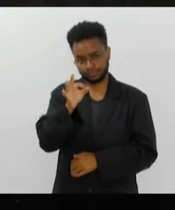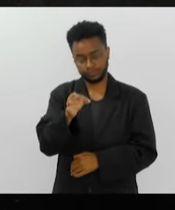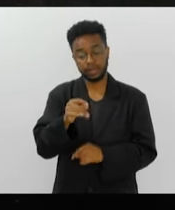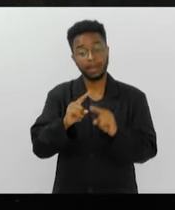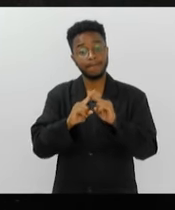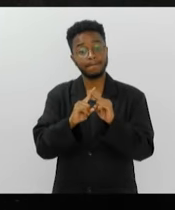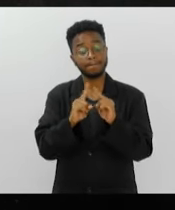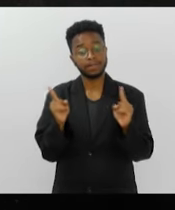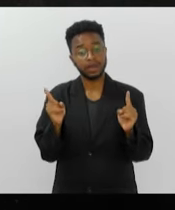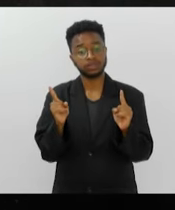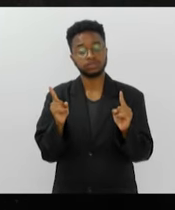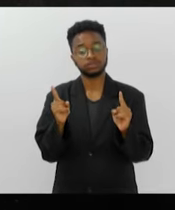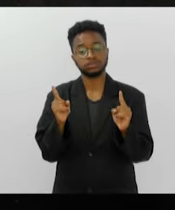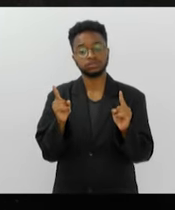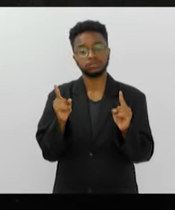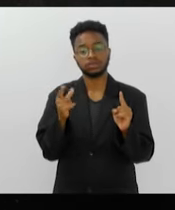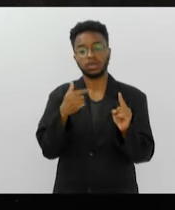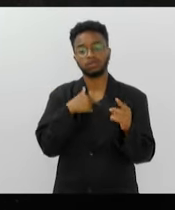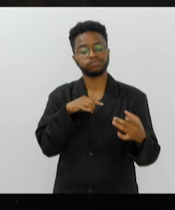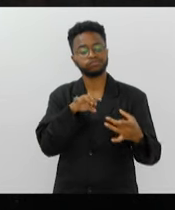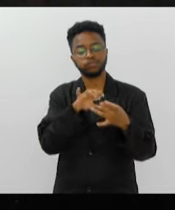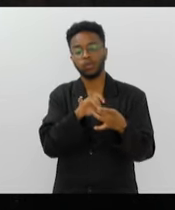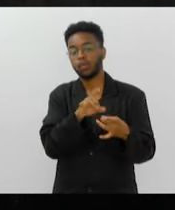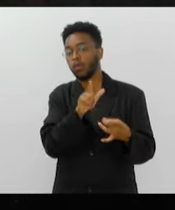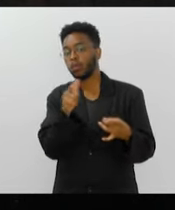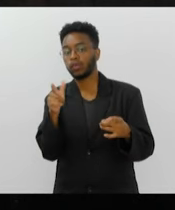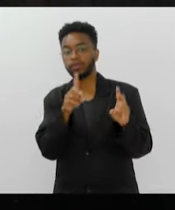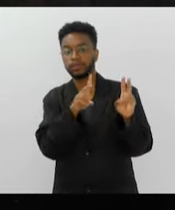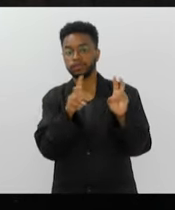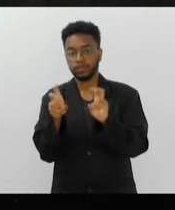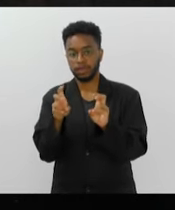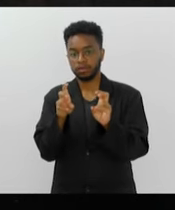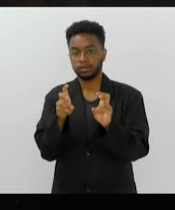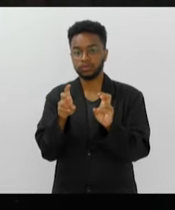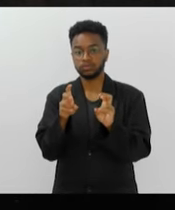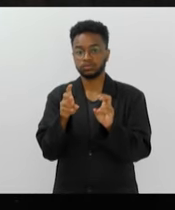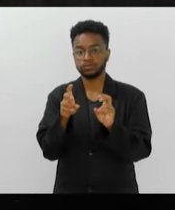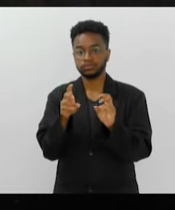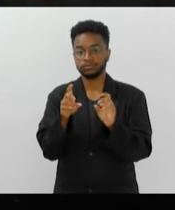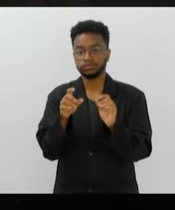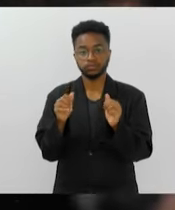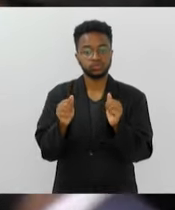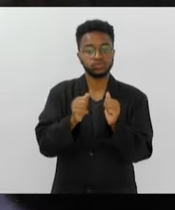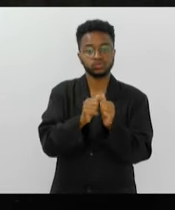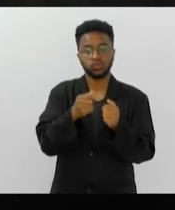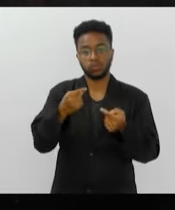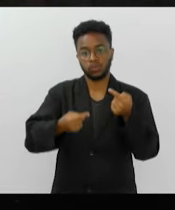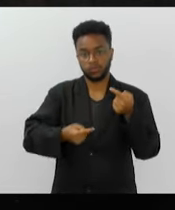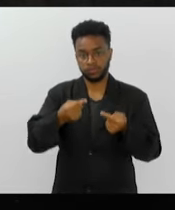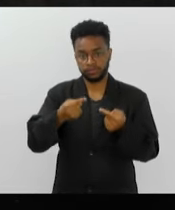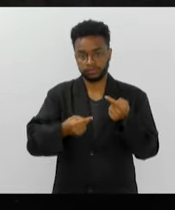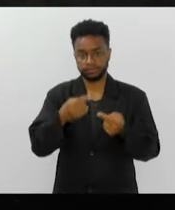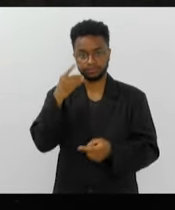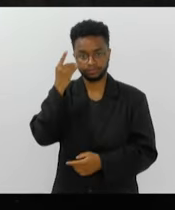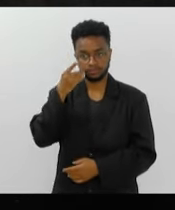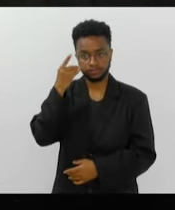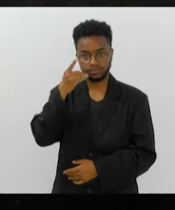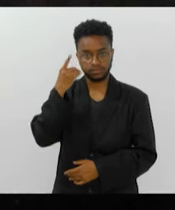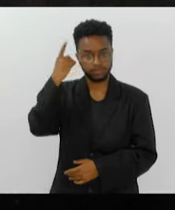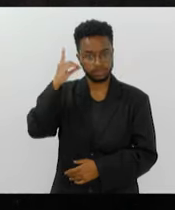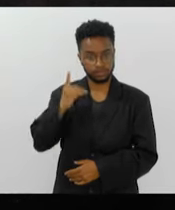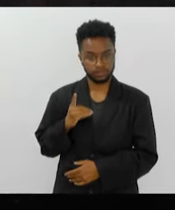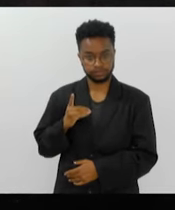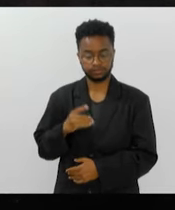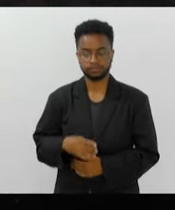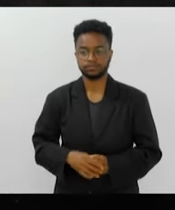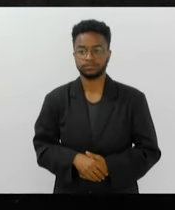mas eu associaria a outra que tem correlação com essa deputada Dan